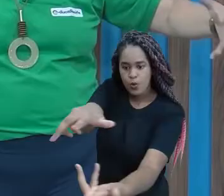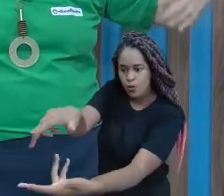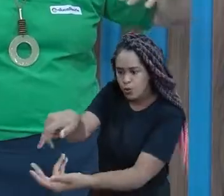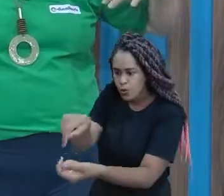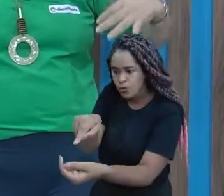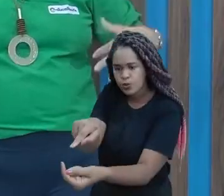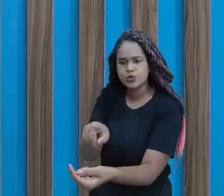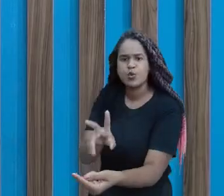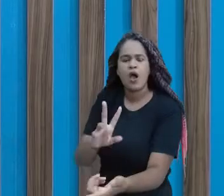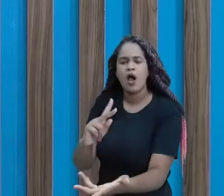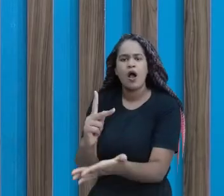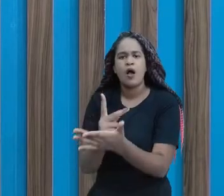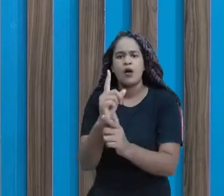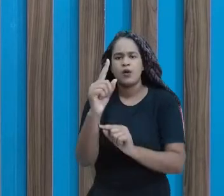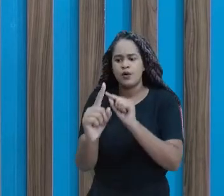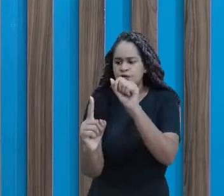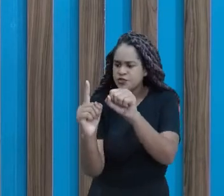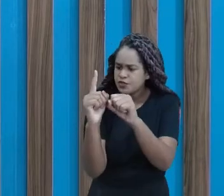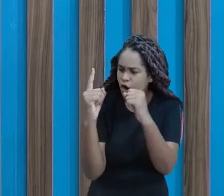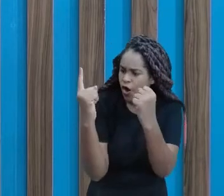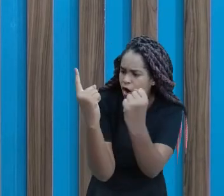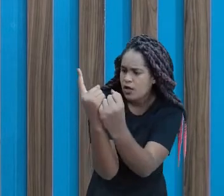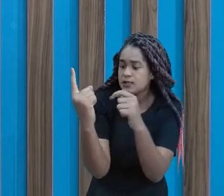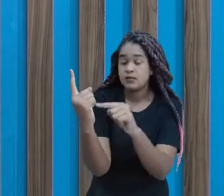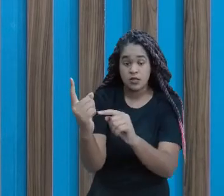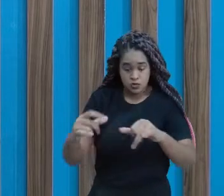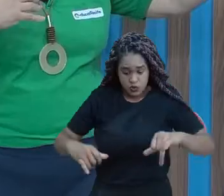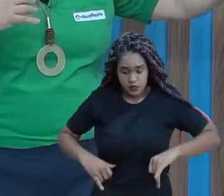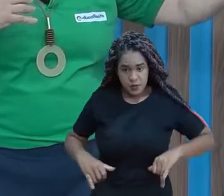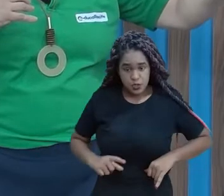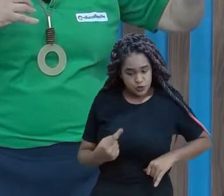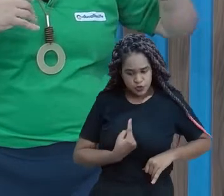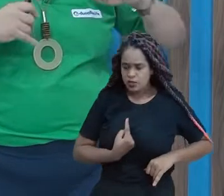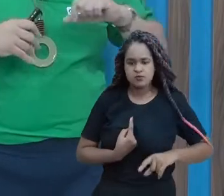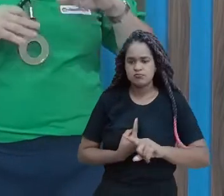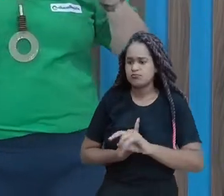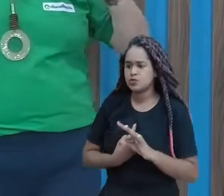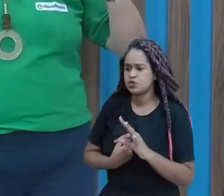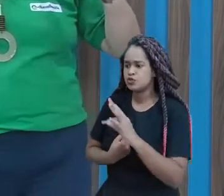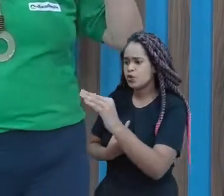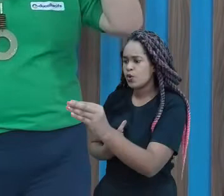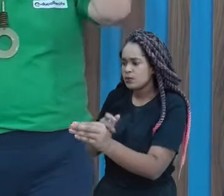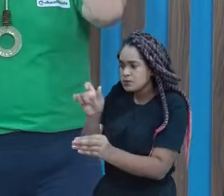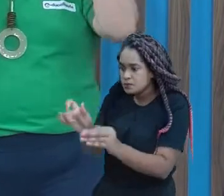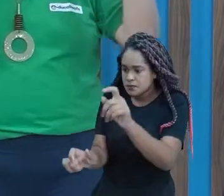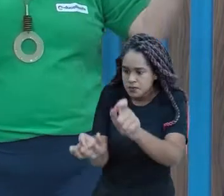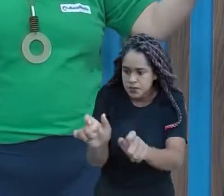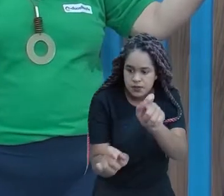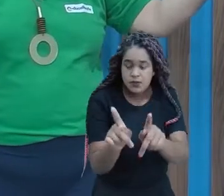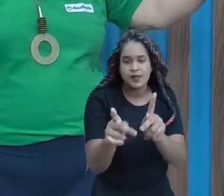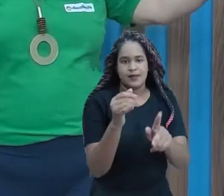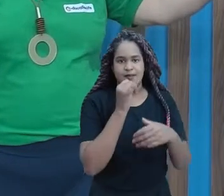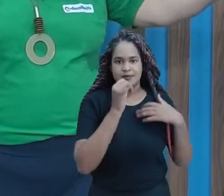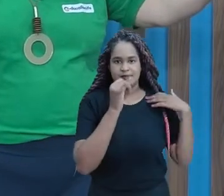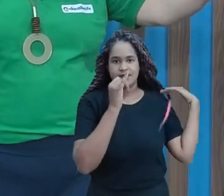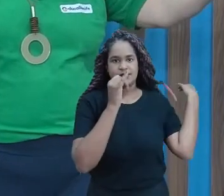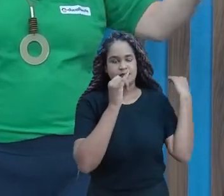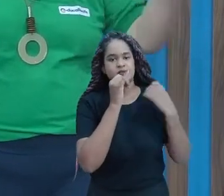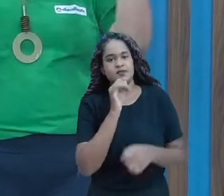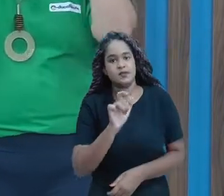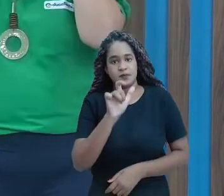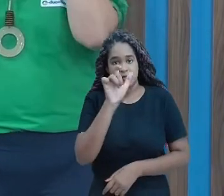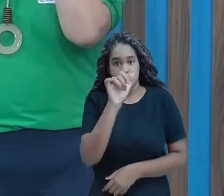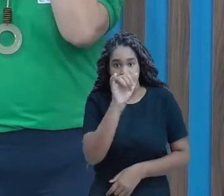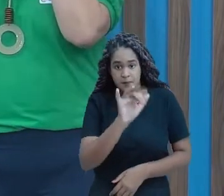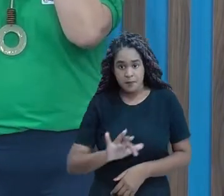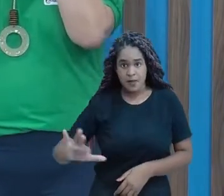mundo, a sociedade, as dores não individuais, mas coletivas. Como a gente vê naquela imagem do grito do Munch, do Edvard